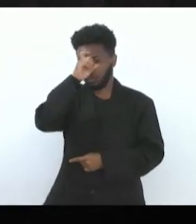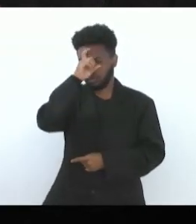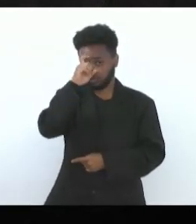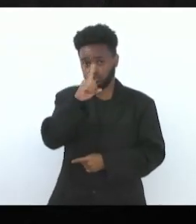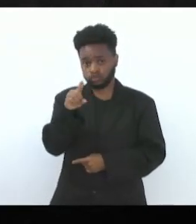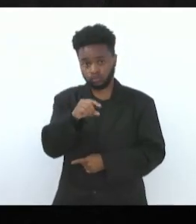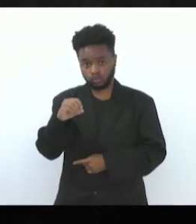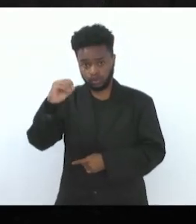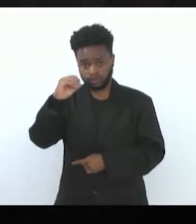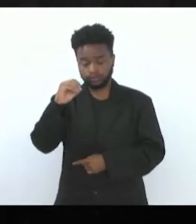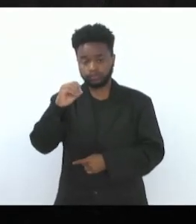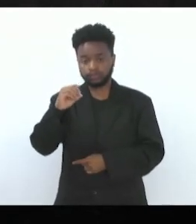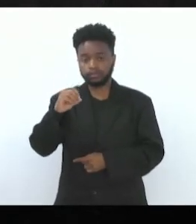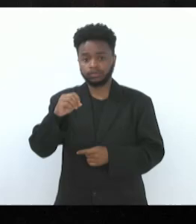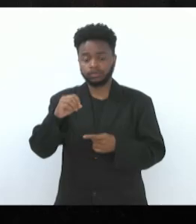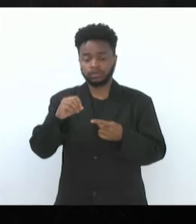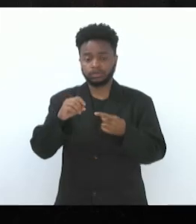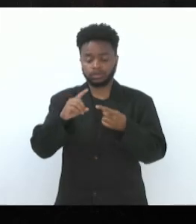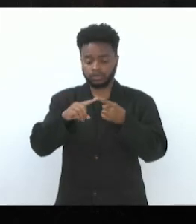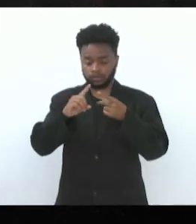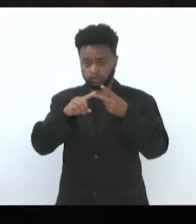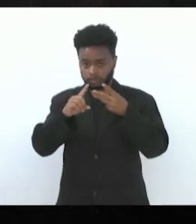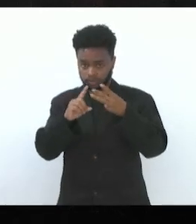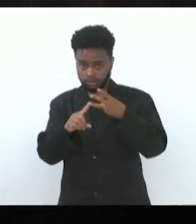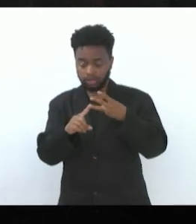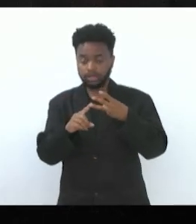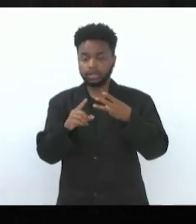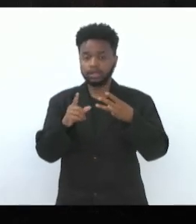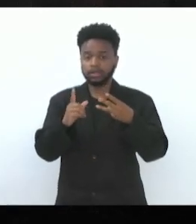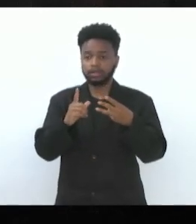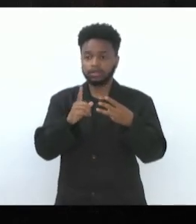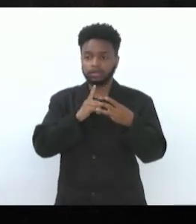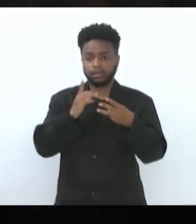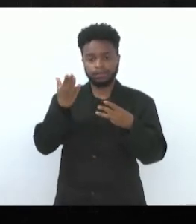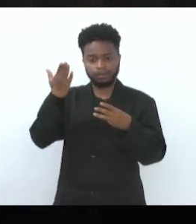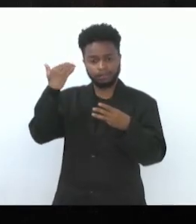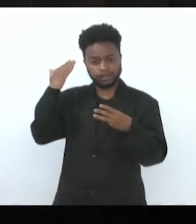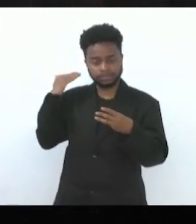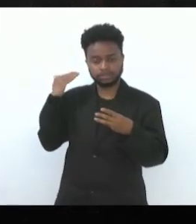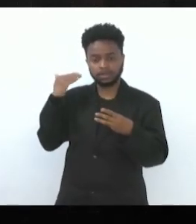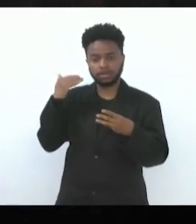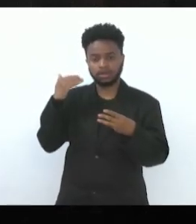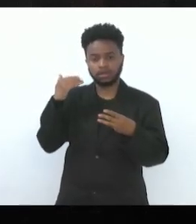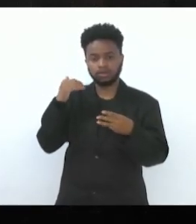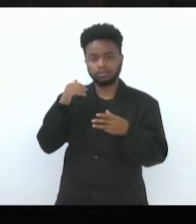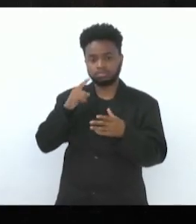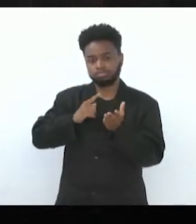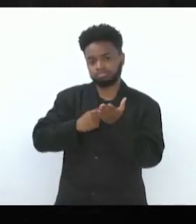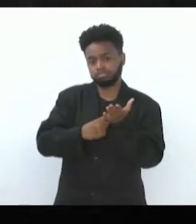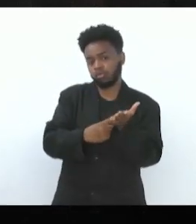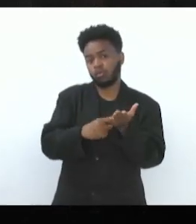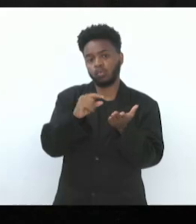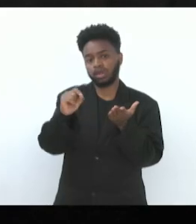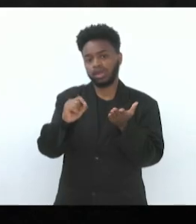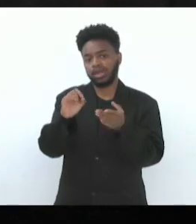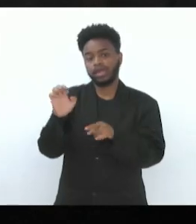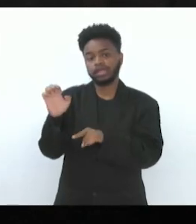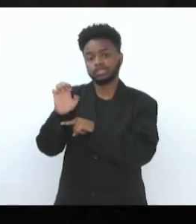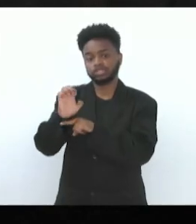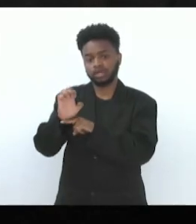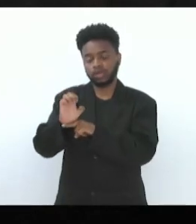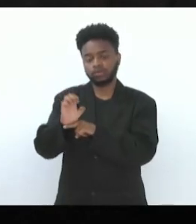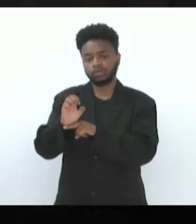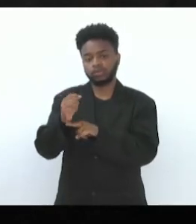Alberto Soares, o Pedro II Rocha Faria, foi no passado, né, acordado que o Estado ia repassar